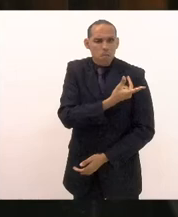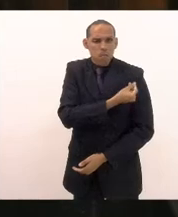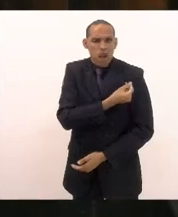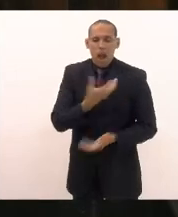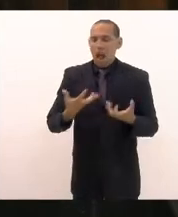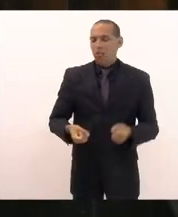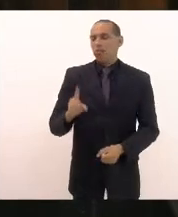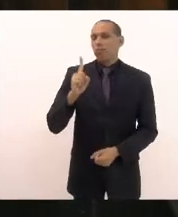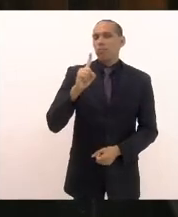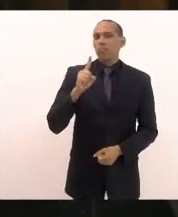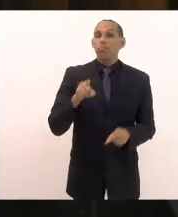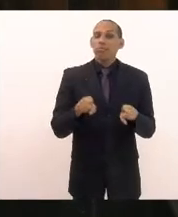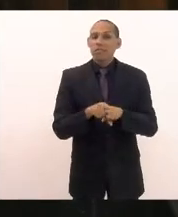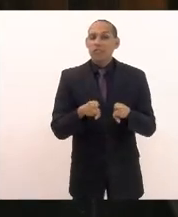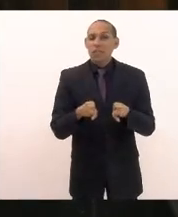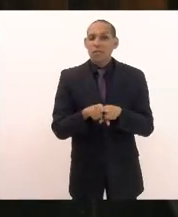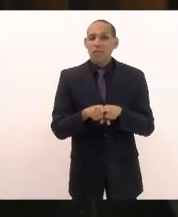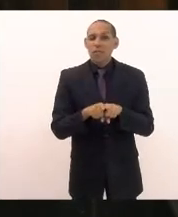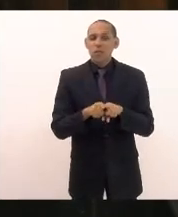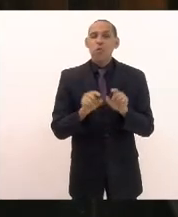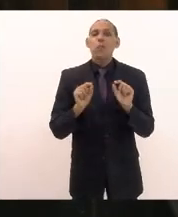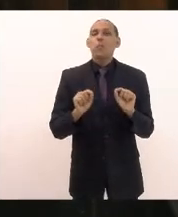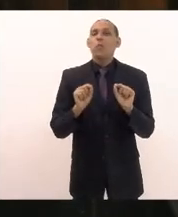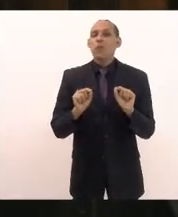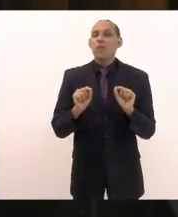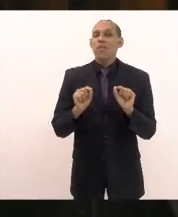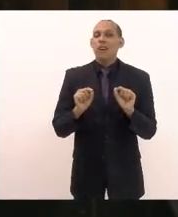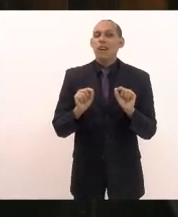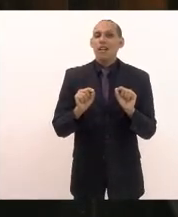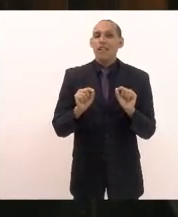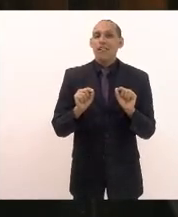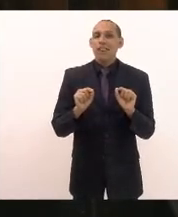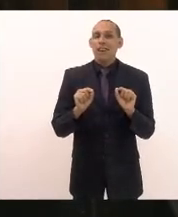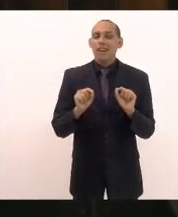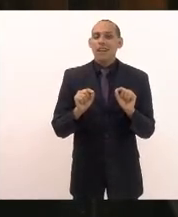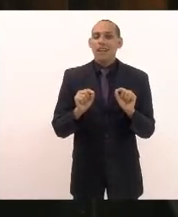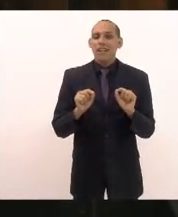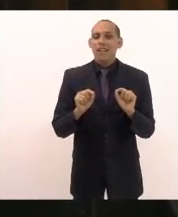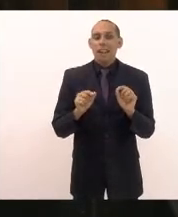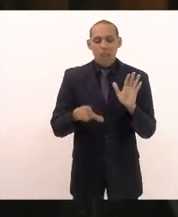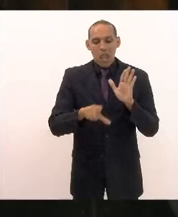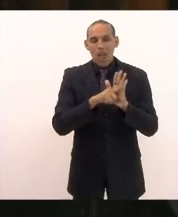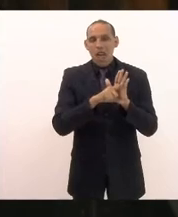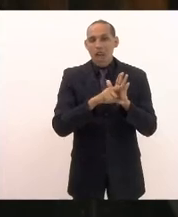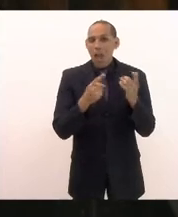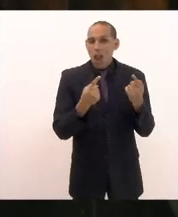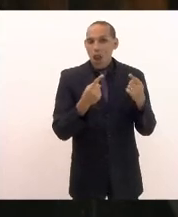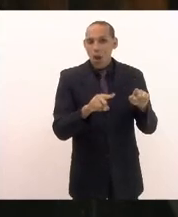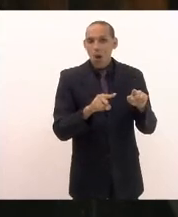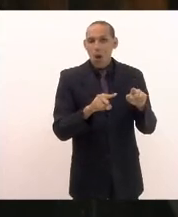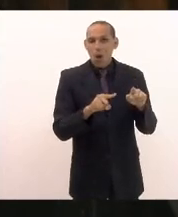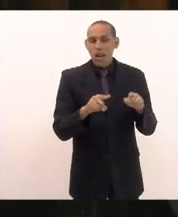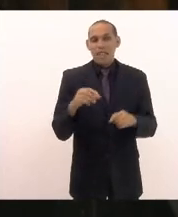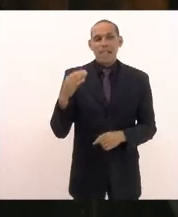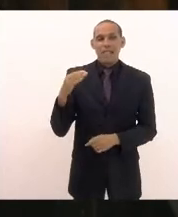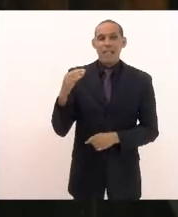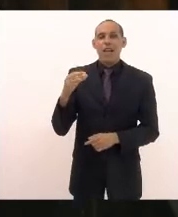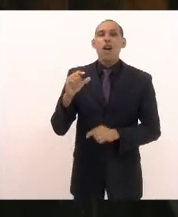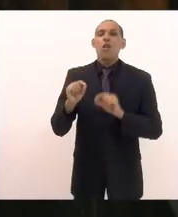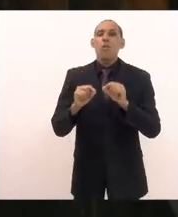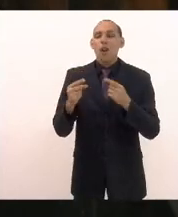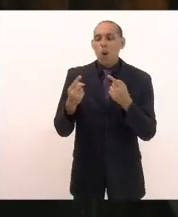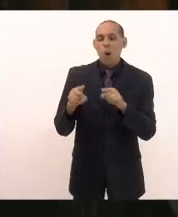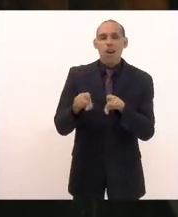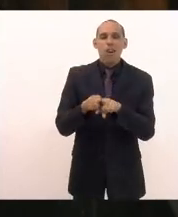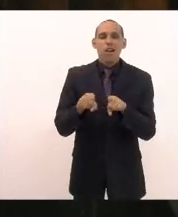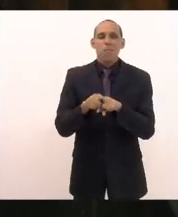muito menos com o infame, inócuo, ilegal e anticientífico passaporte